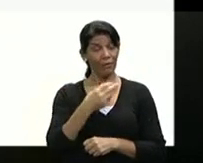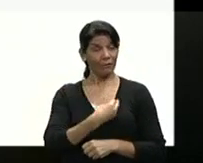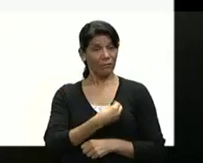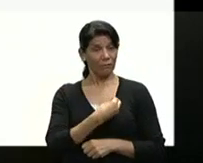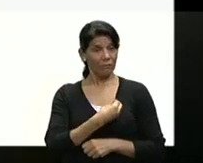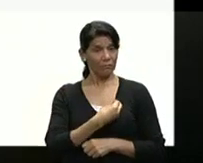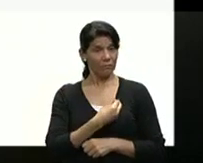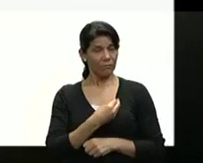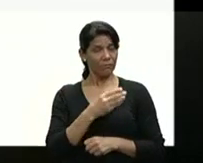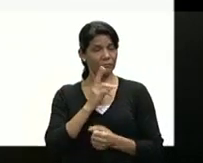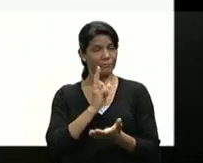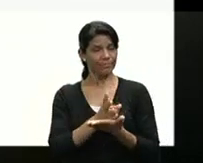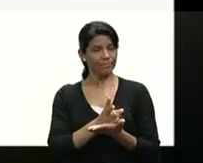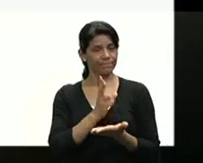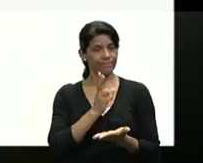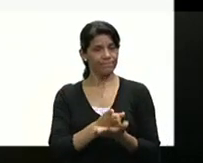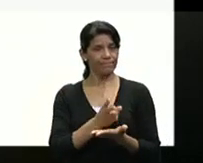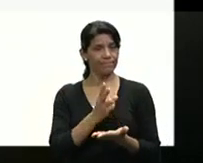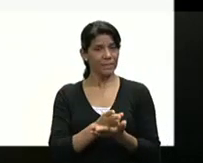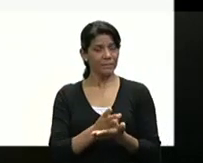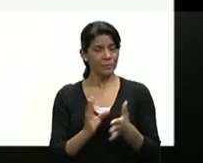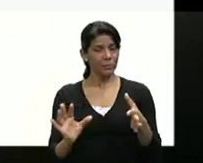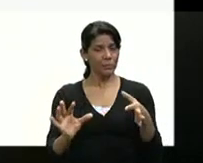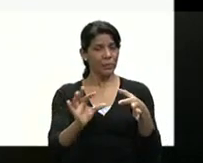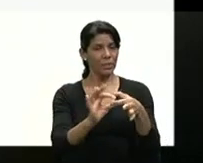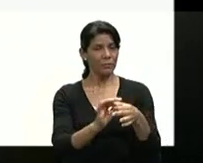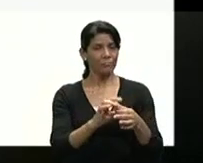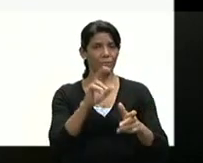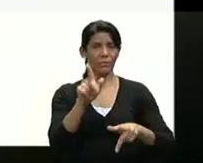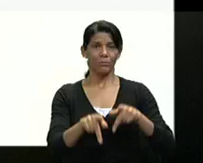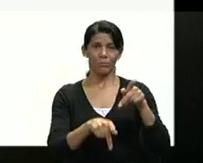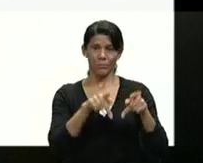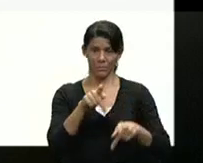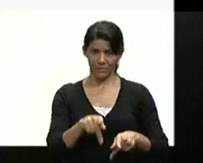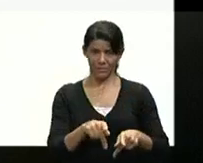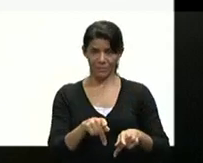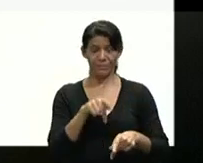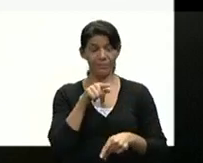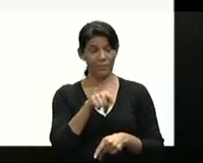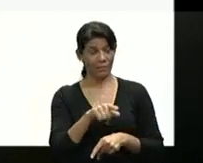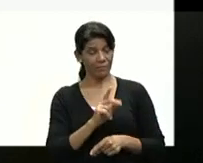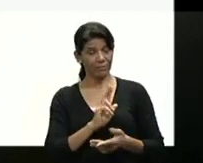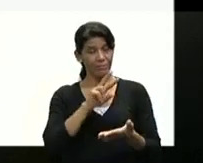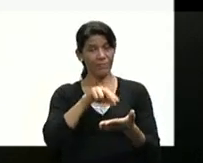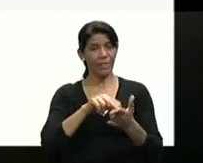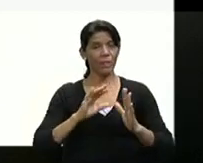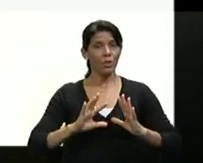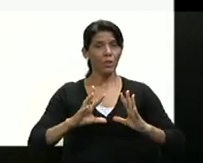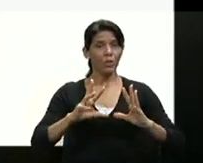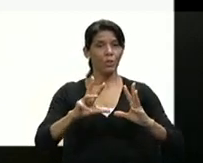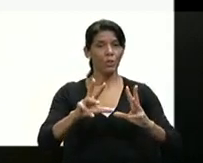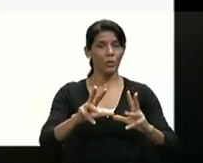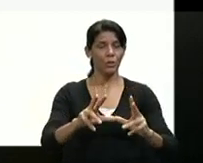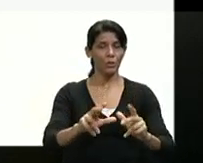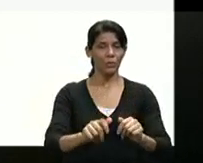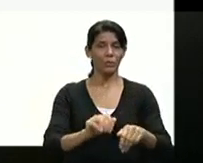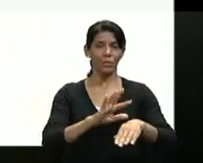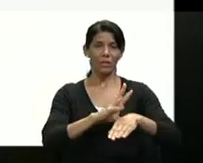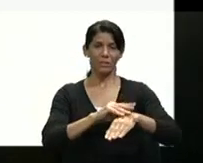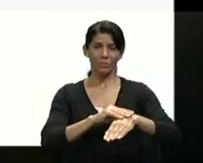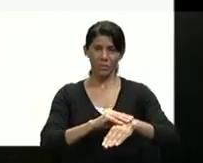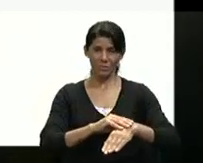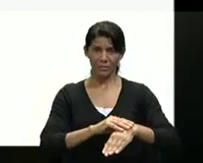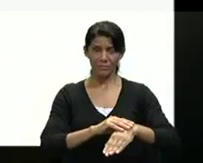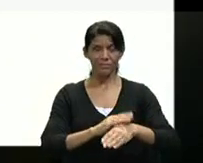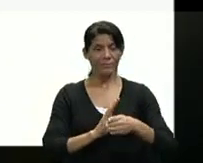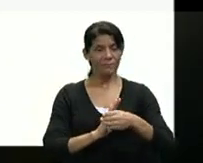em constante relação com a população. Ela vai atuar em todos os níveis de complexidade, servindo como